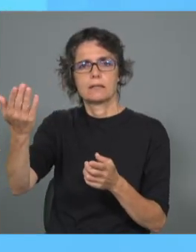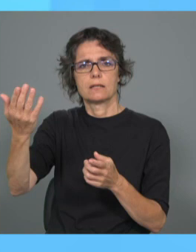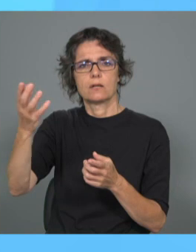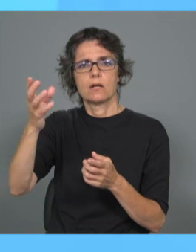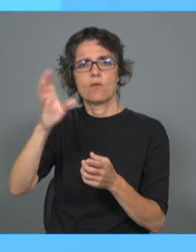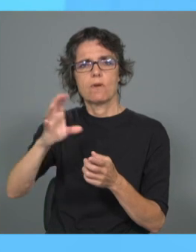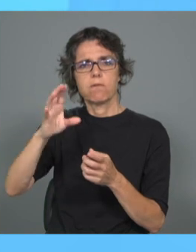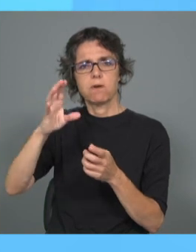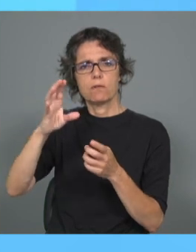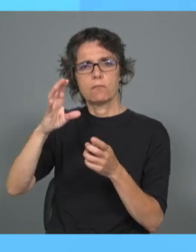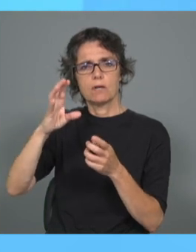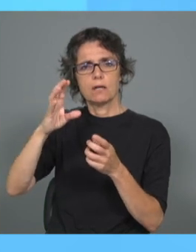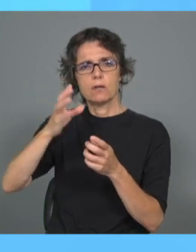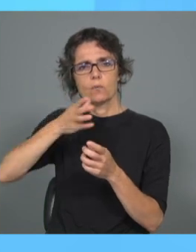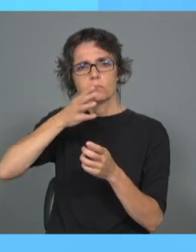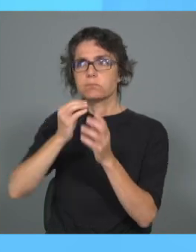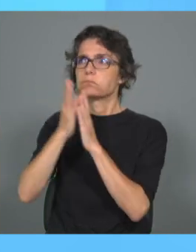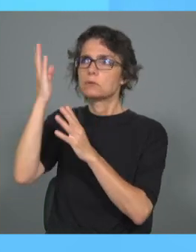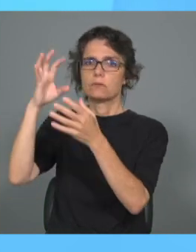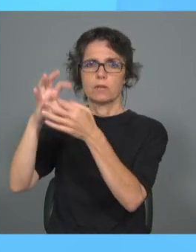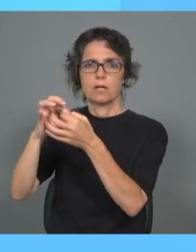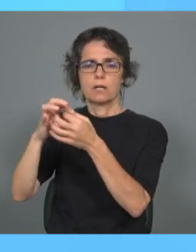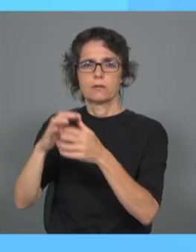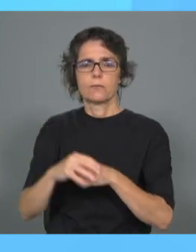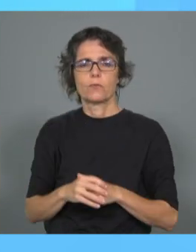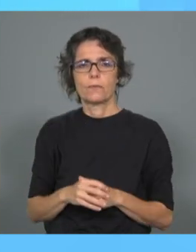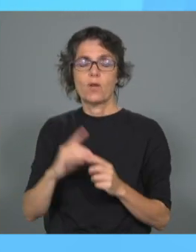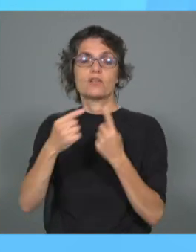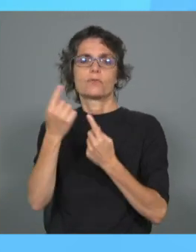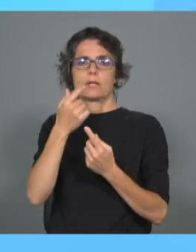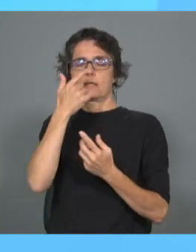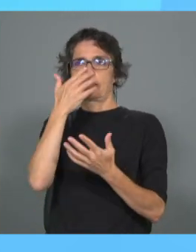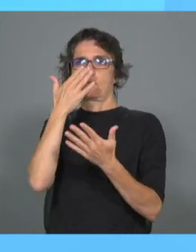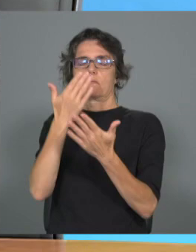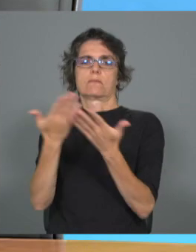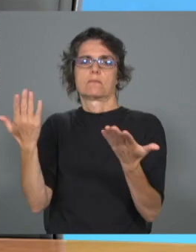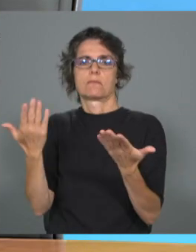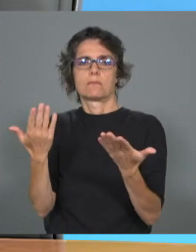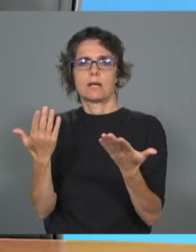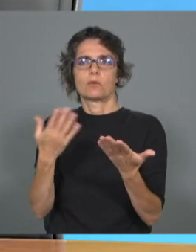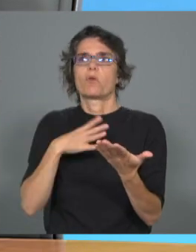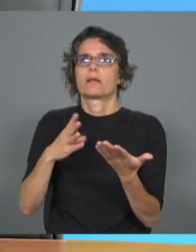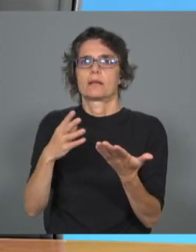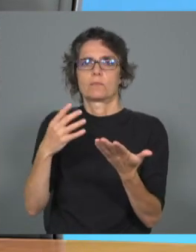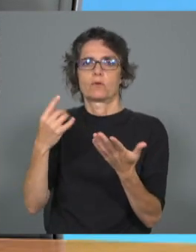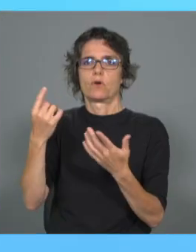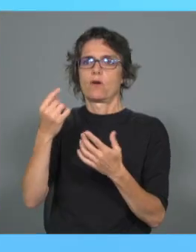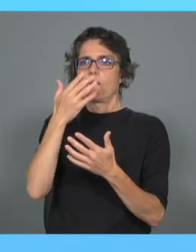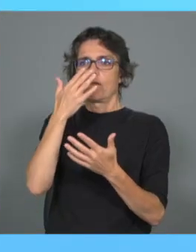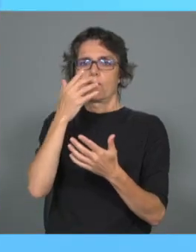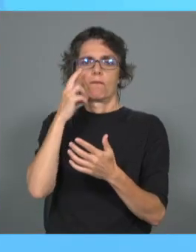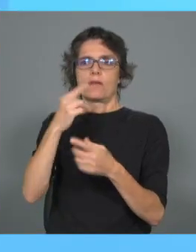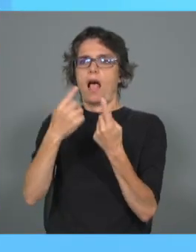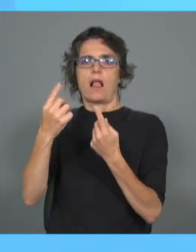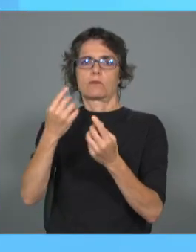em algo muito, digamos, cinematográfico, não é? Verdade. Mas nas atitudes e na presença